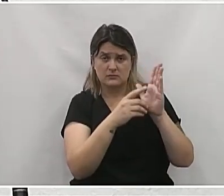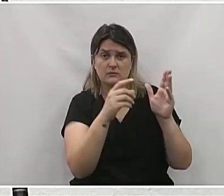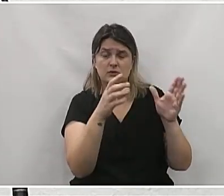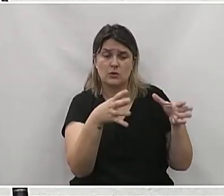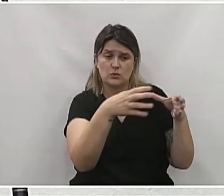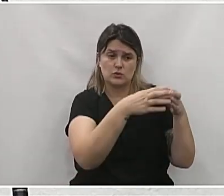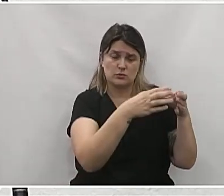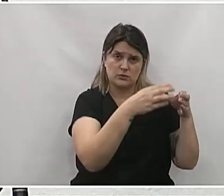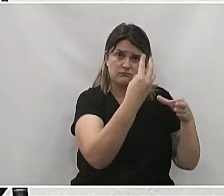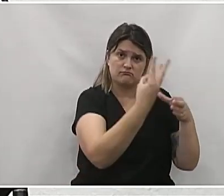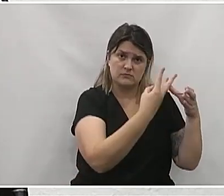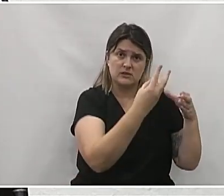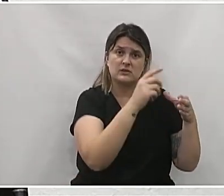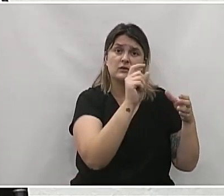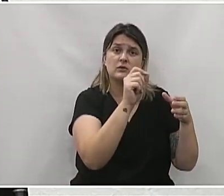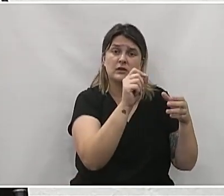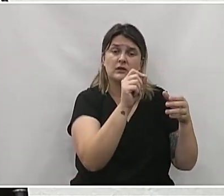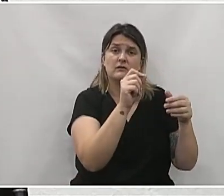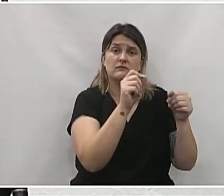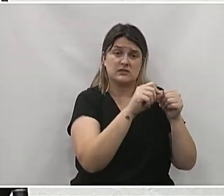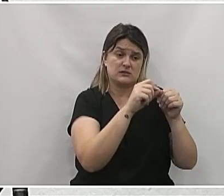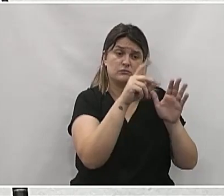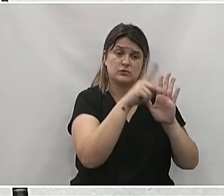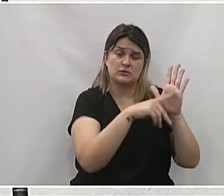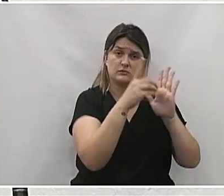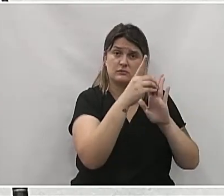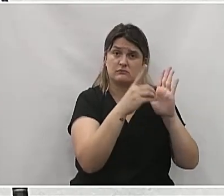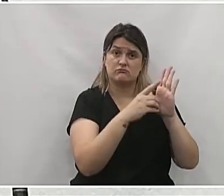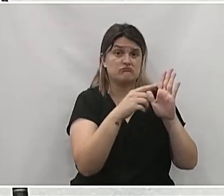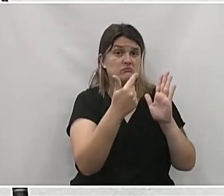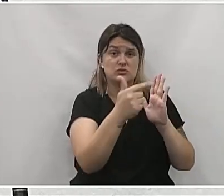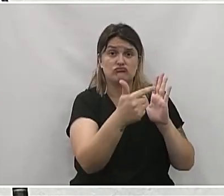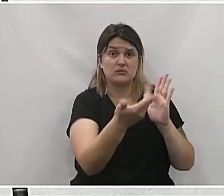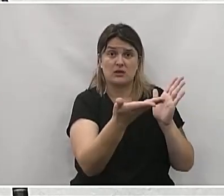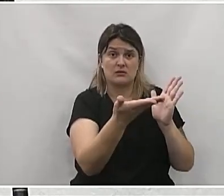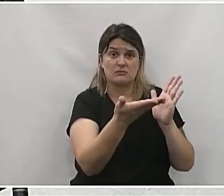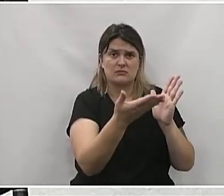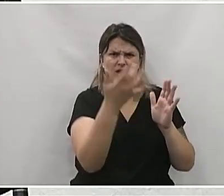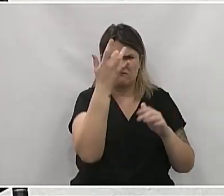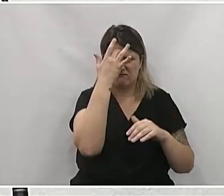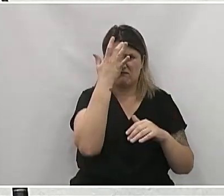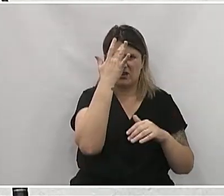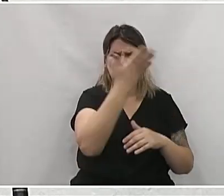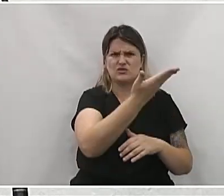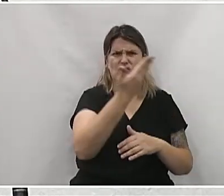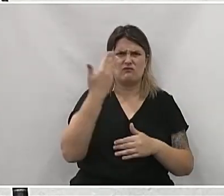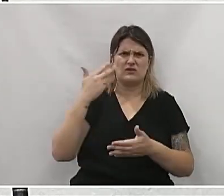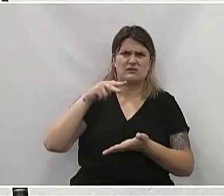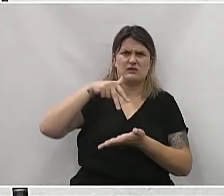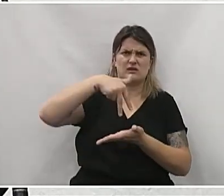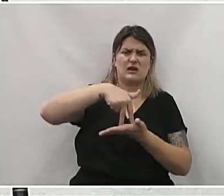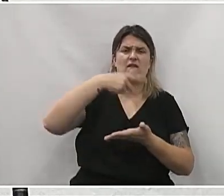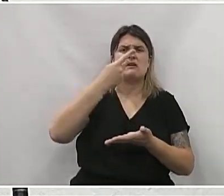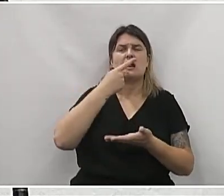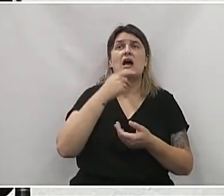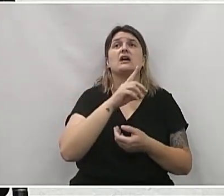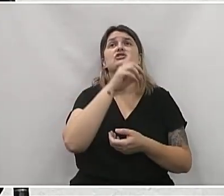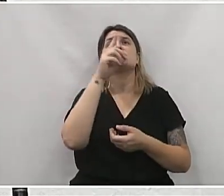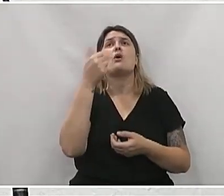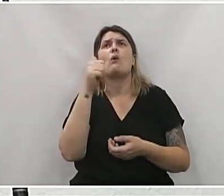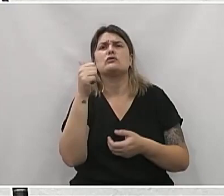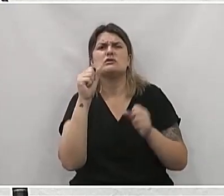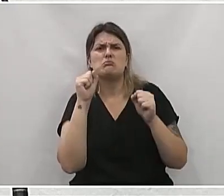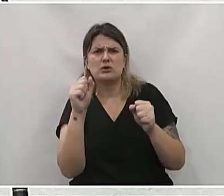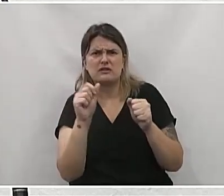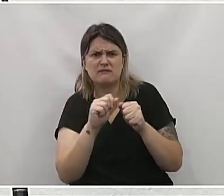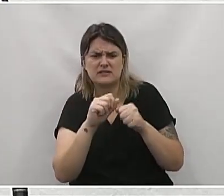da Comissão de Finanças, teoricamente seguiria o projeto de decreto, o qual não teve. Daí é muito fácil subir aqui na sessão e falar assim, no dia 11 poderíamos